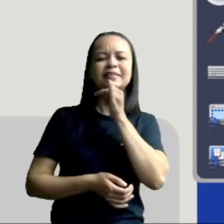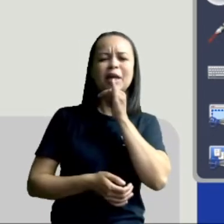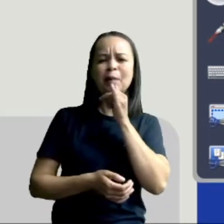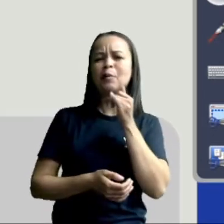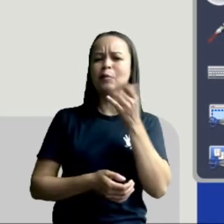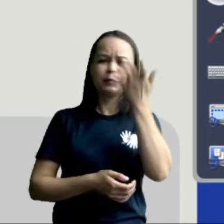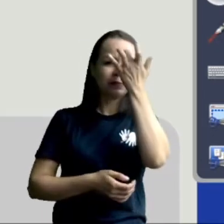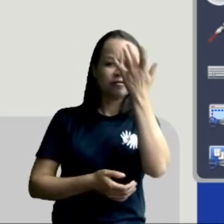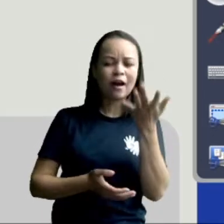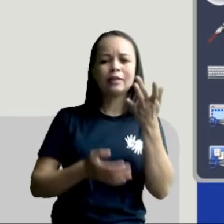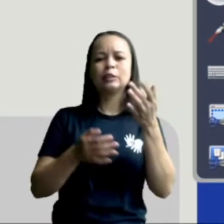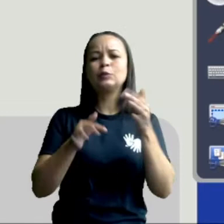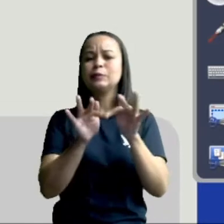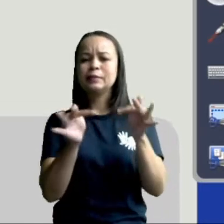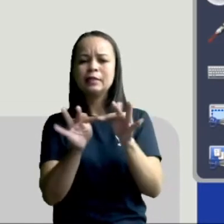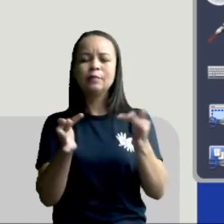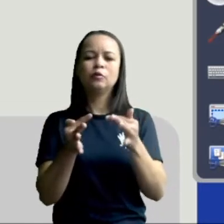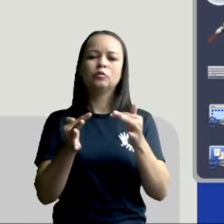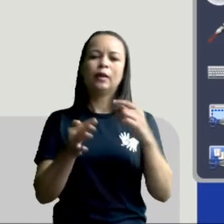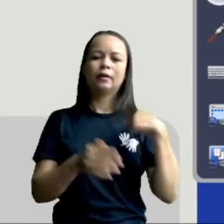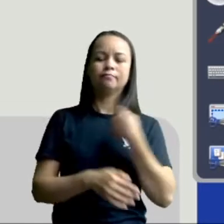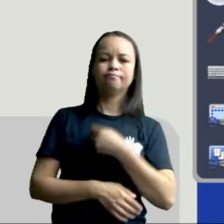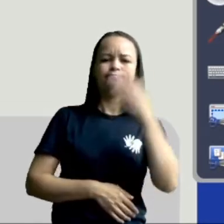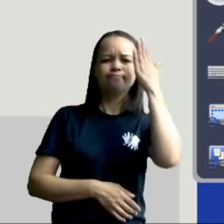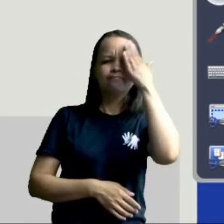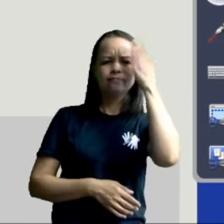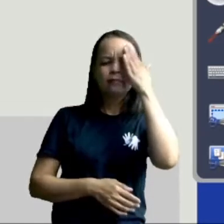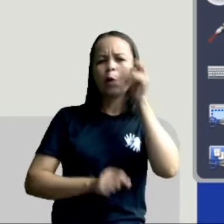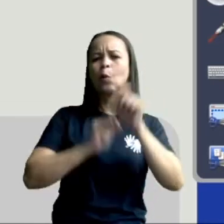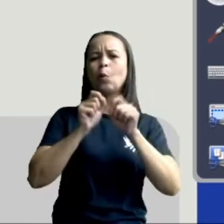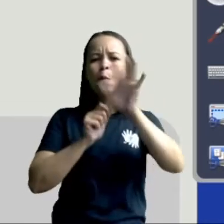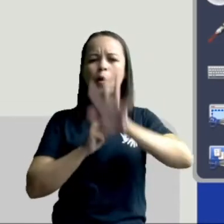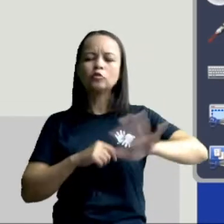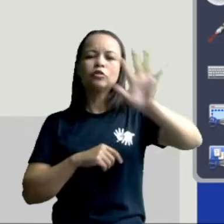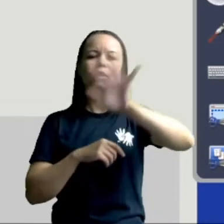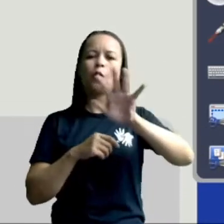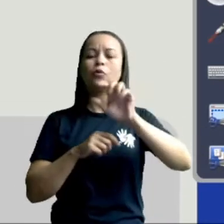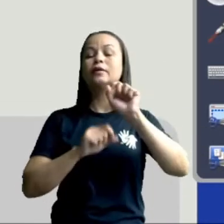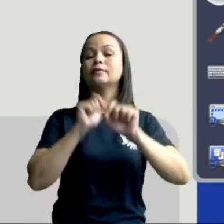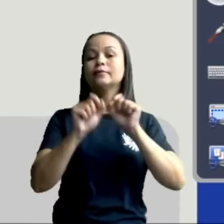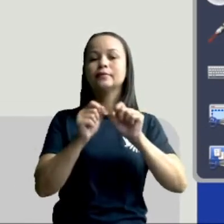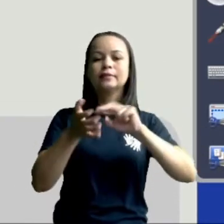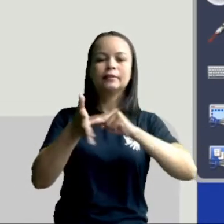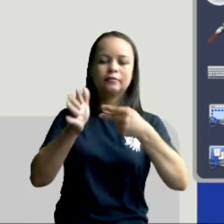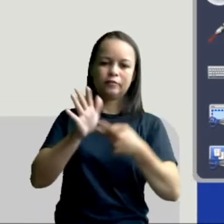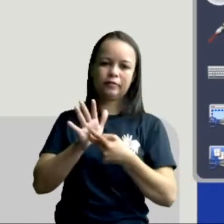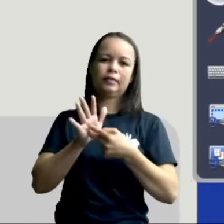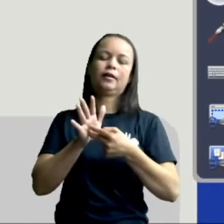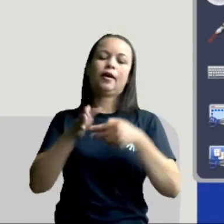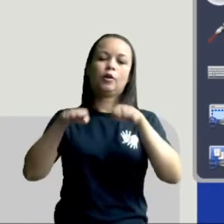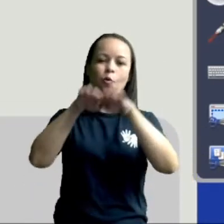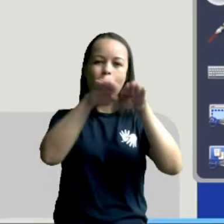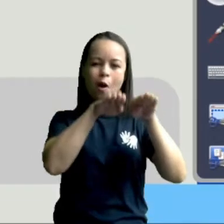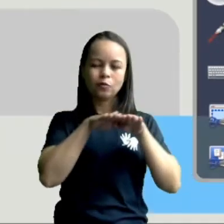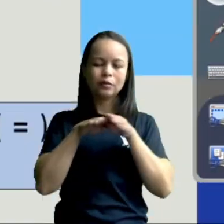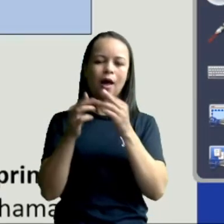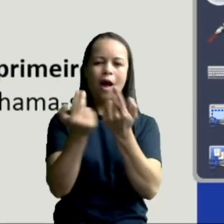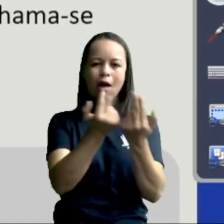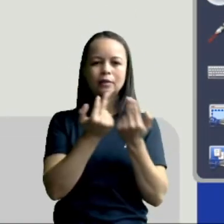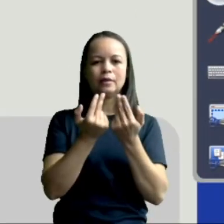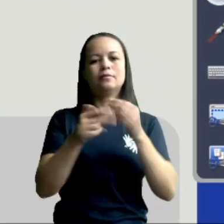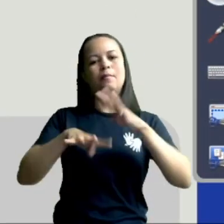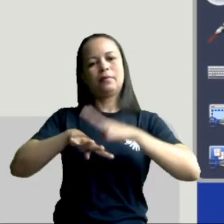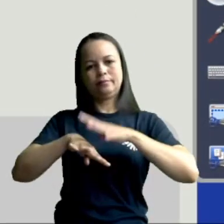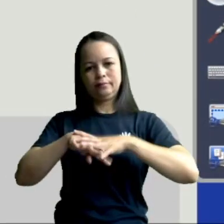prático para a gente entender, de modo geral, o que significa a igualdade em matemática, ok? E